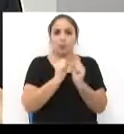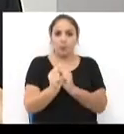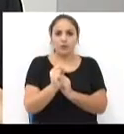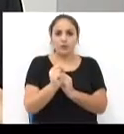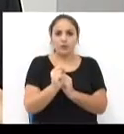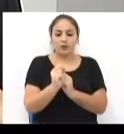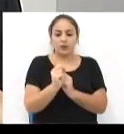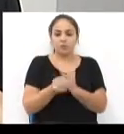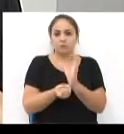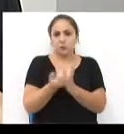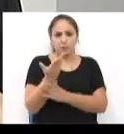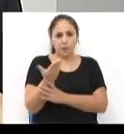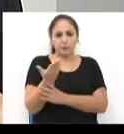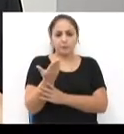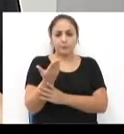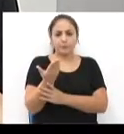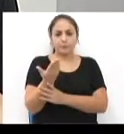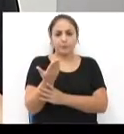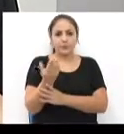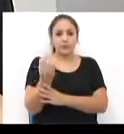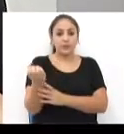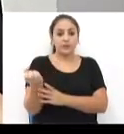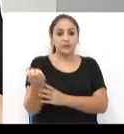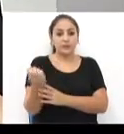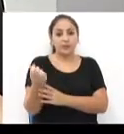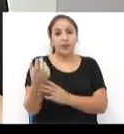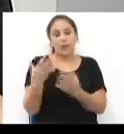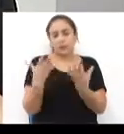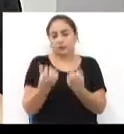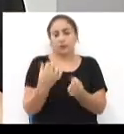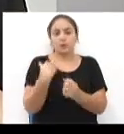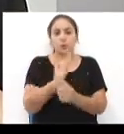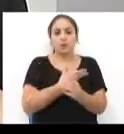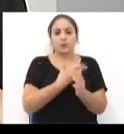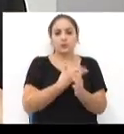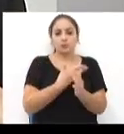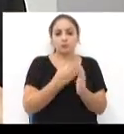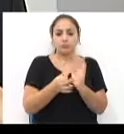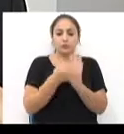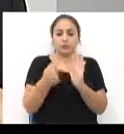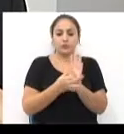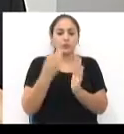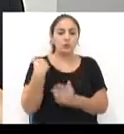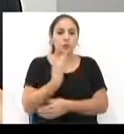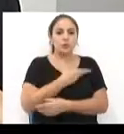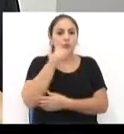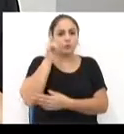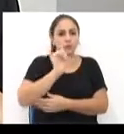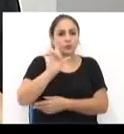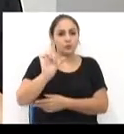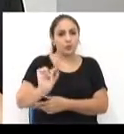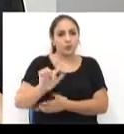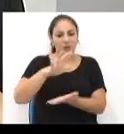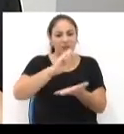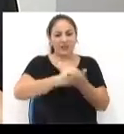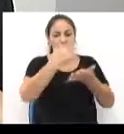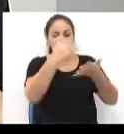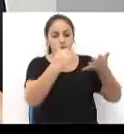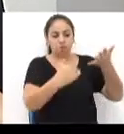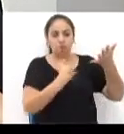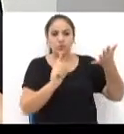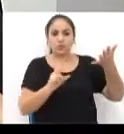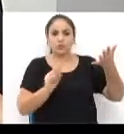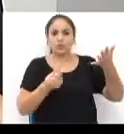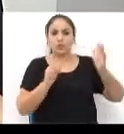pode idealizar essa nossa indicação, e aí sim a gente conseguir então reduzir esse cadastro,